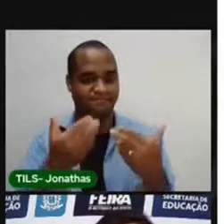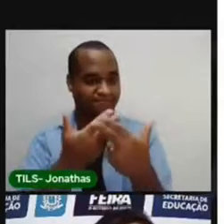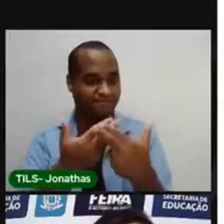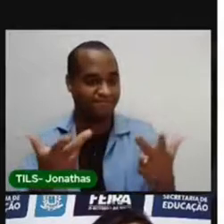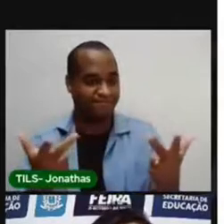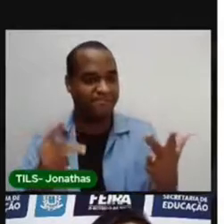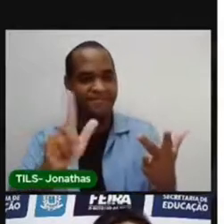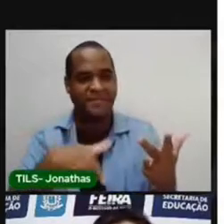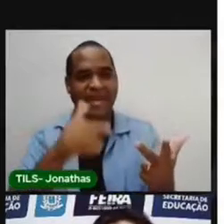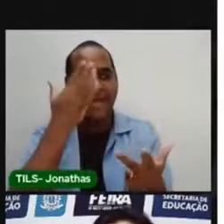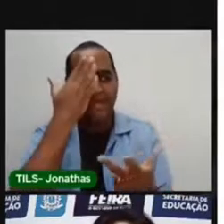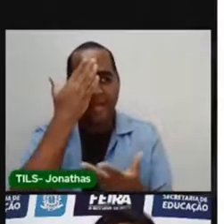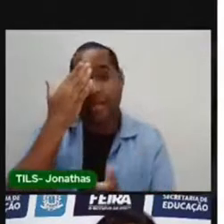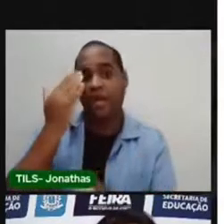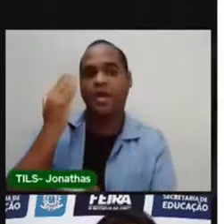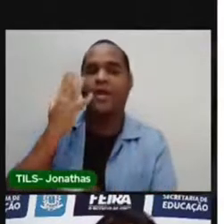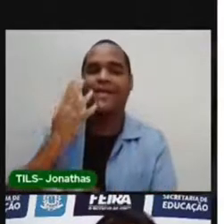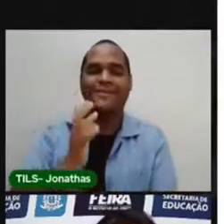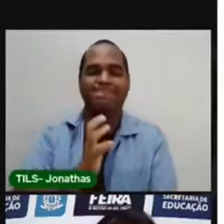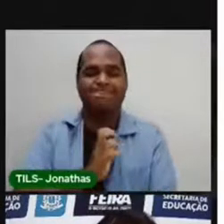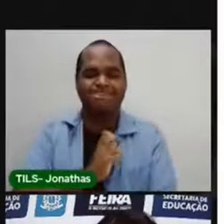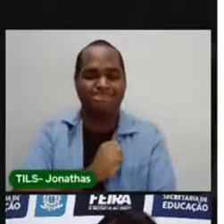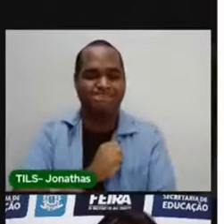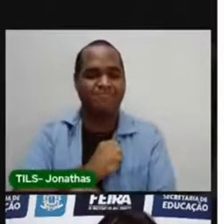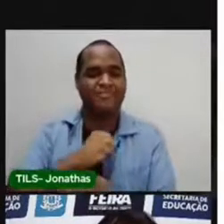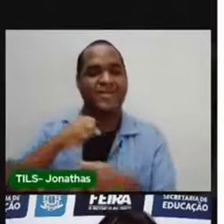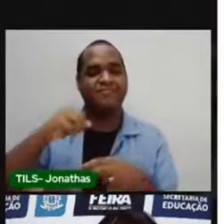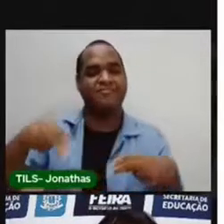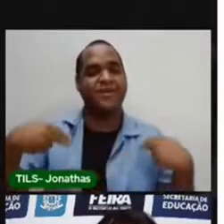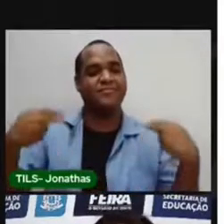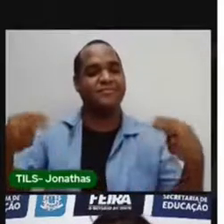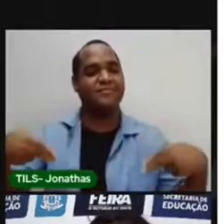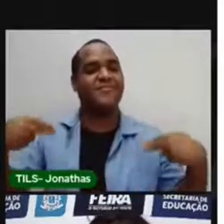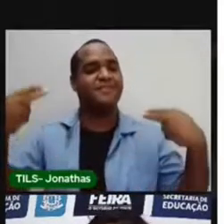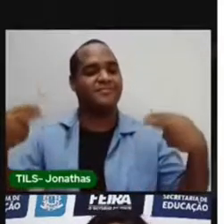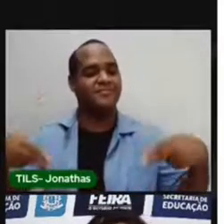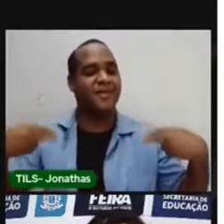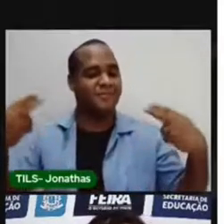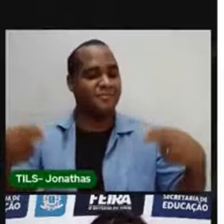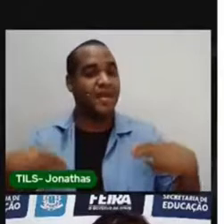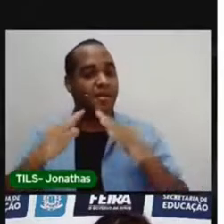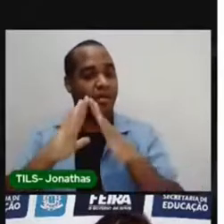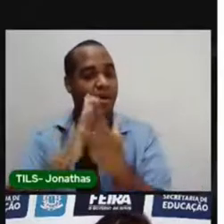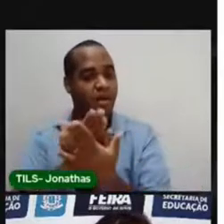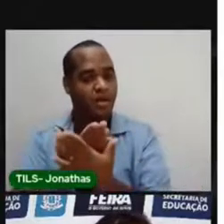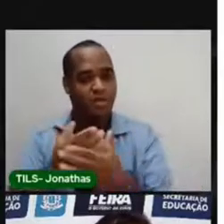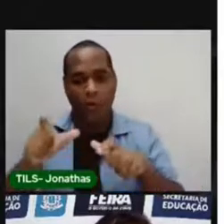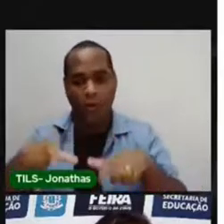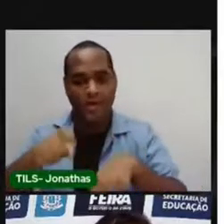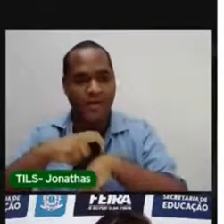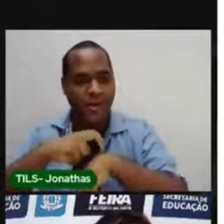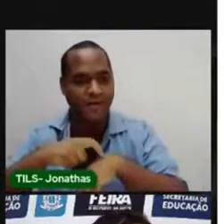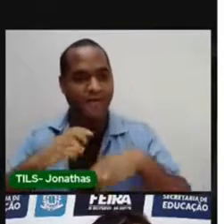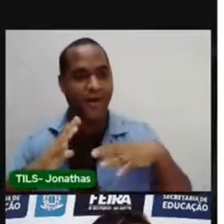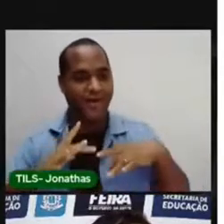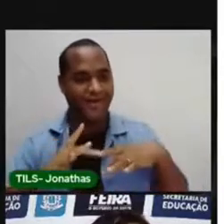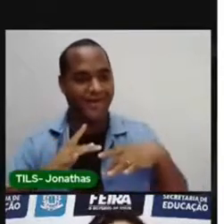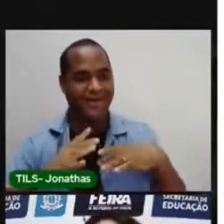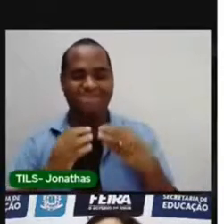Geralmente, as crianças amam pular corda na escola. E quando chega a hora do recreio,